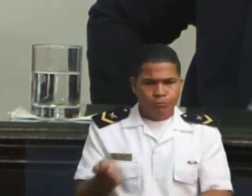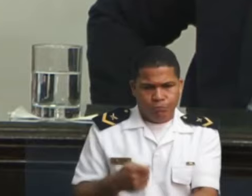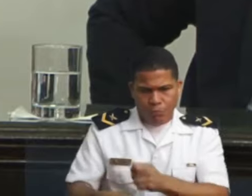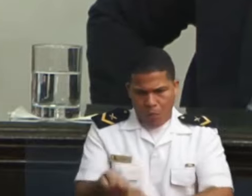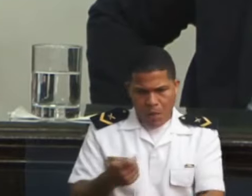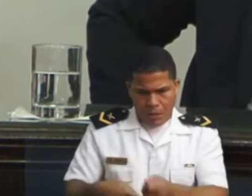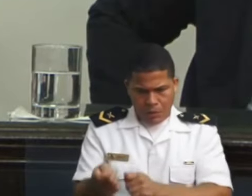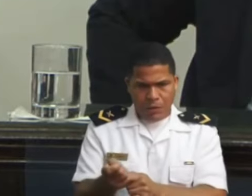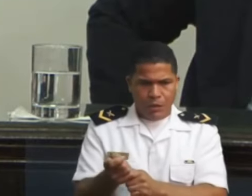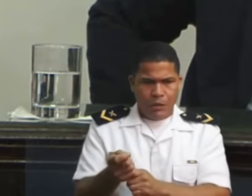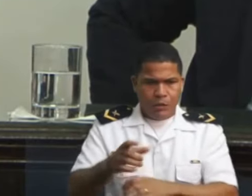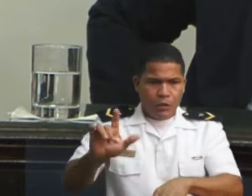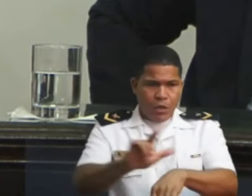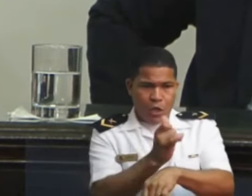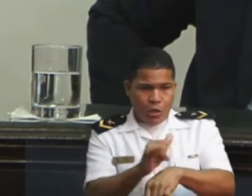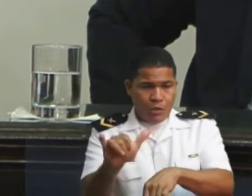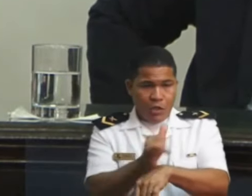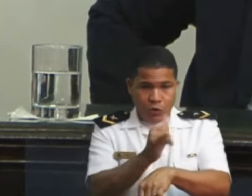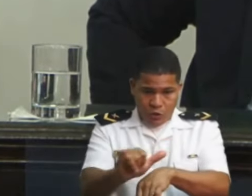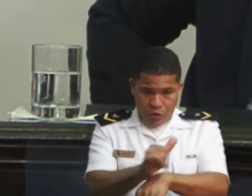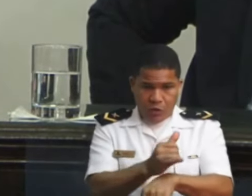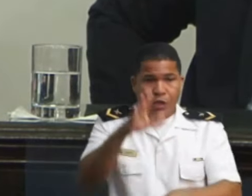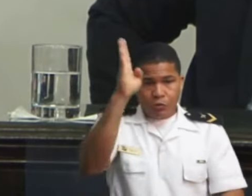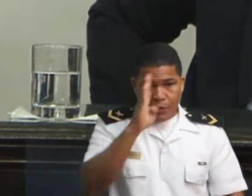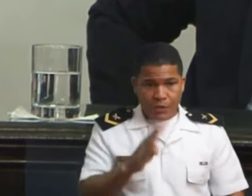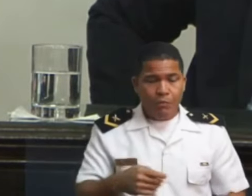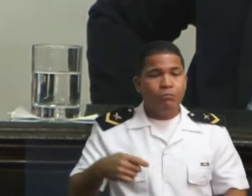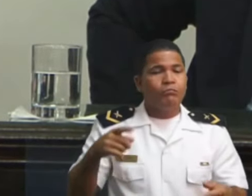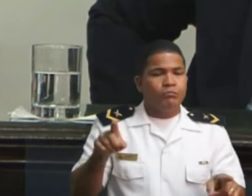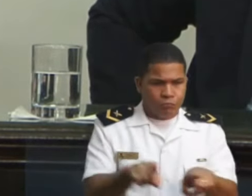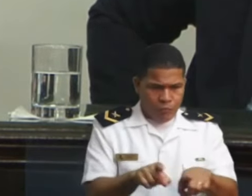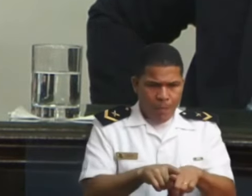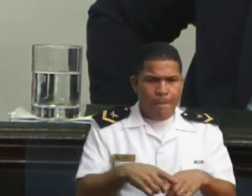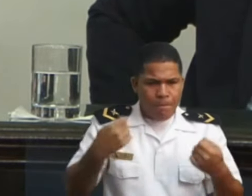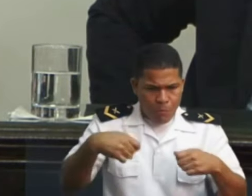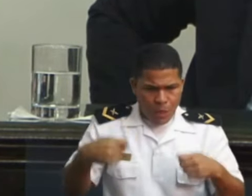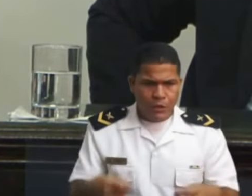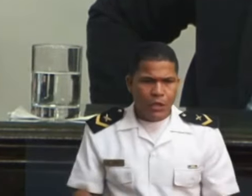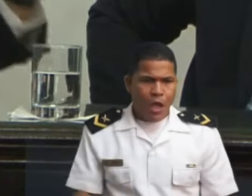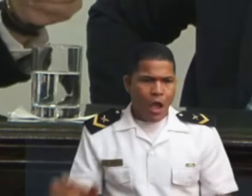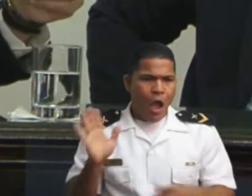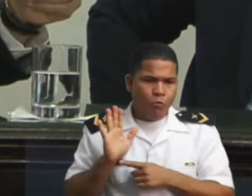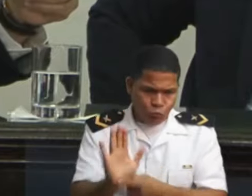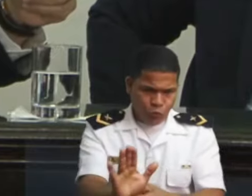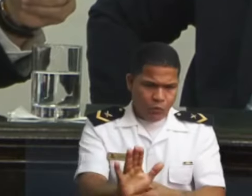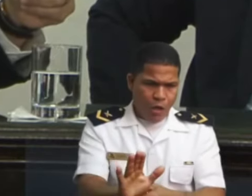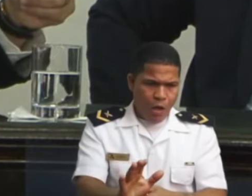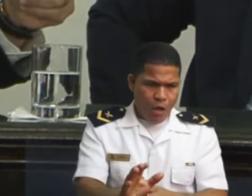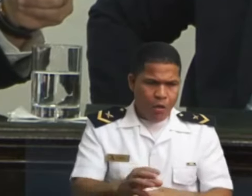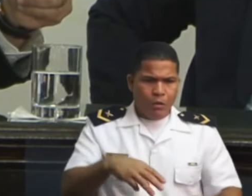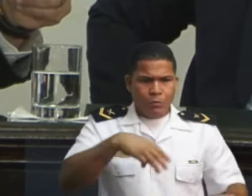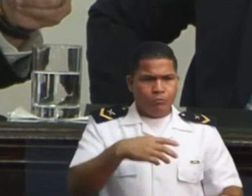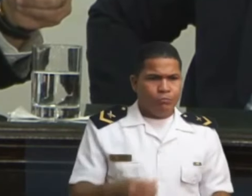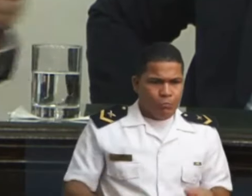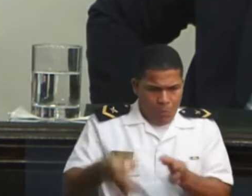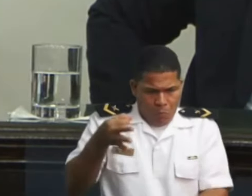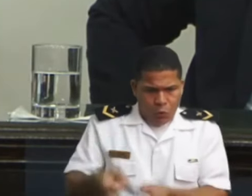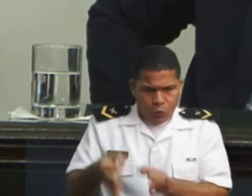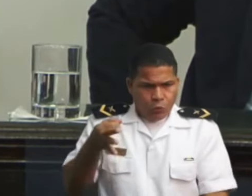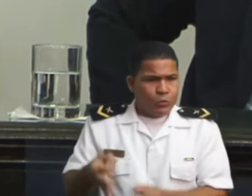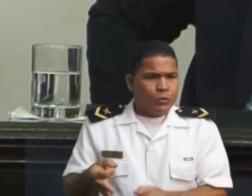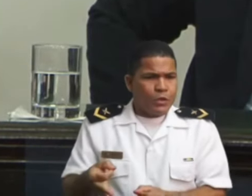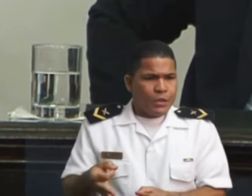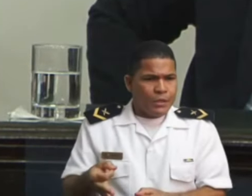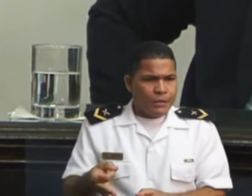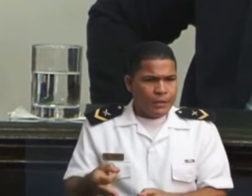Estado brasileiro, ele também deve ajudar o Poder Judiciário. Ele não é ajudado pelo Poder Judiciário, é só ler a